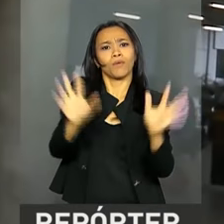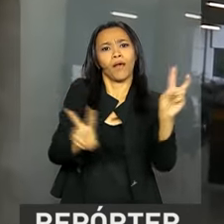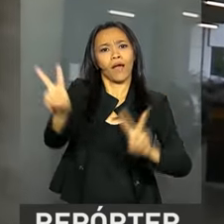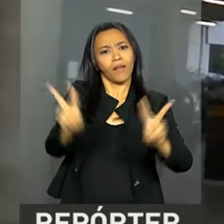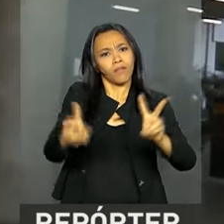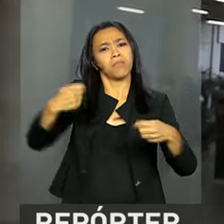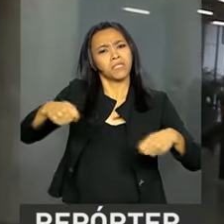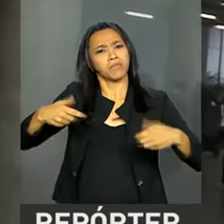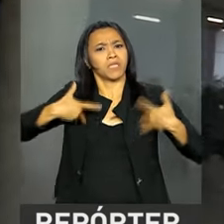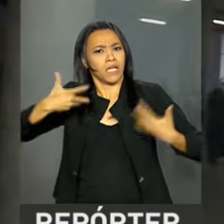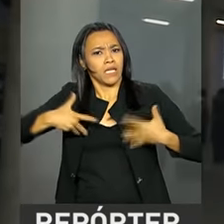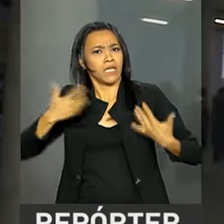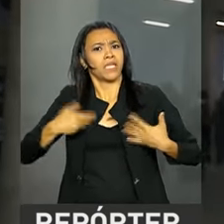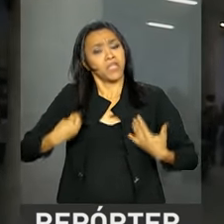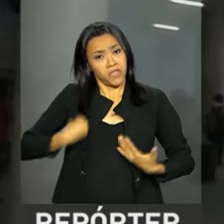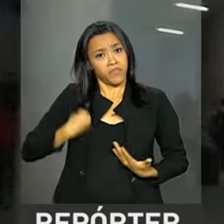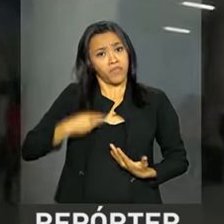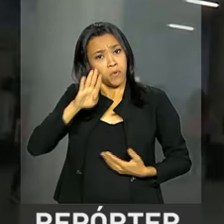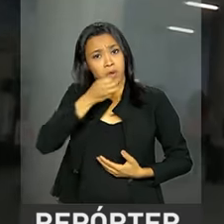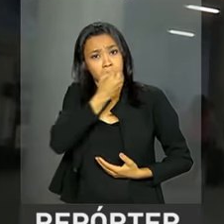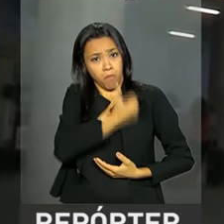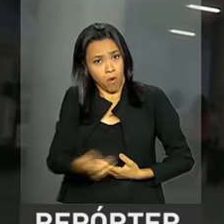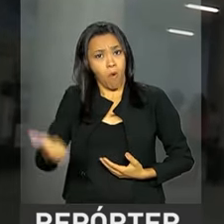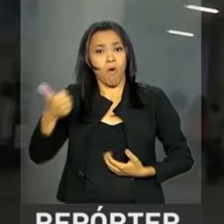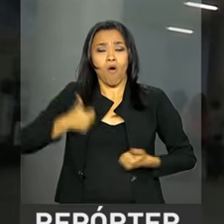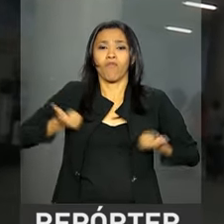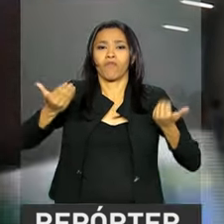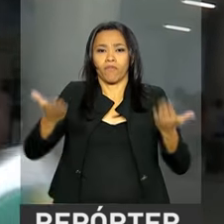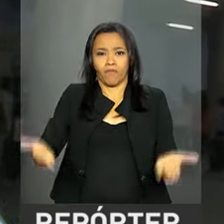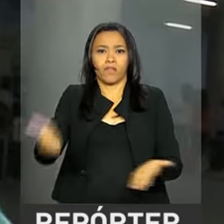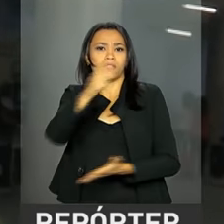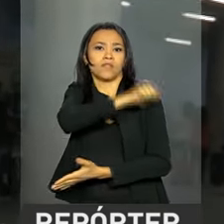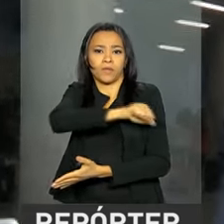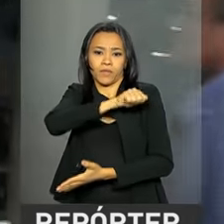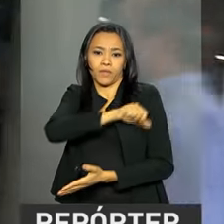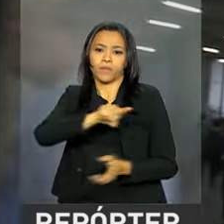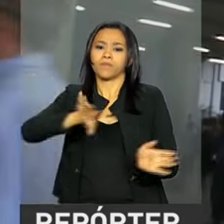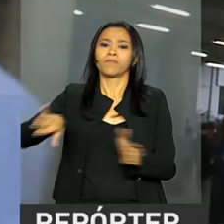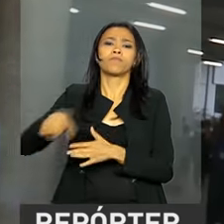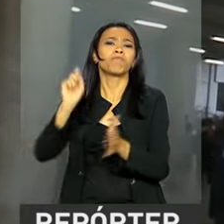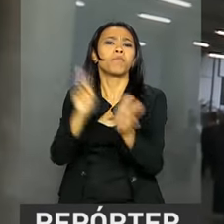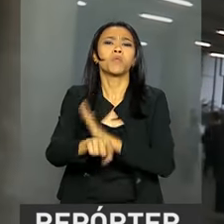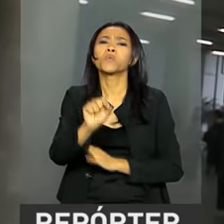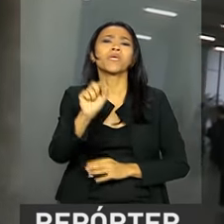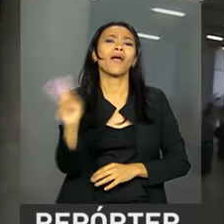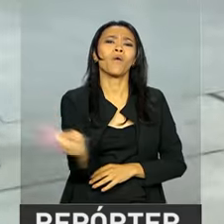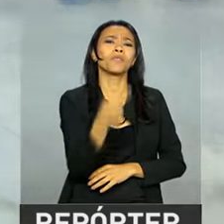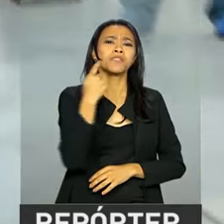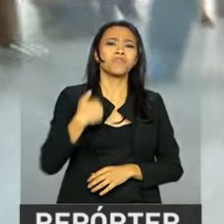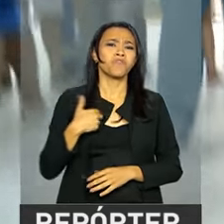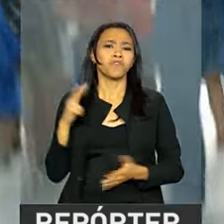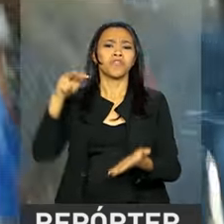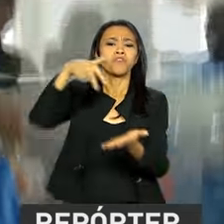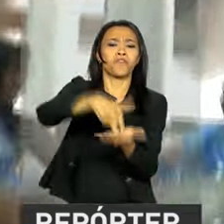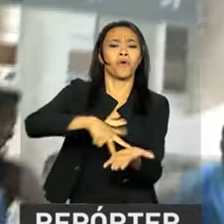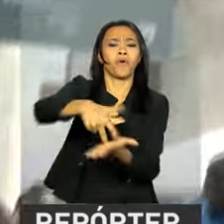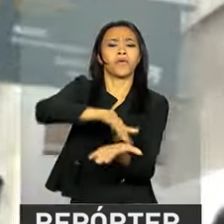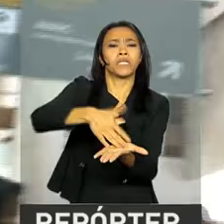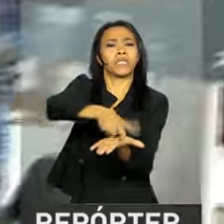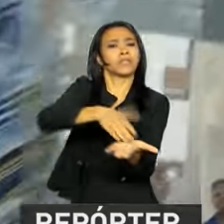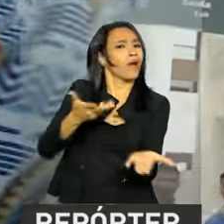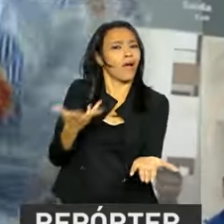de alegria, de viver o que é bom, porque essa cidade tem muito a oferecer. E o que, que aconteceu? Você não resistiu, foi lá para o meio,